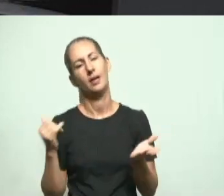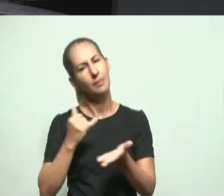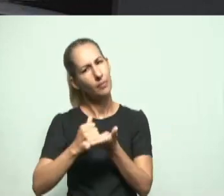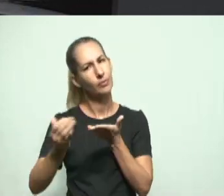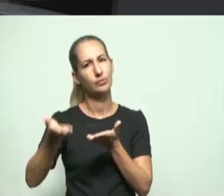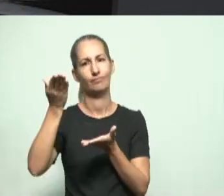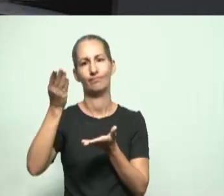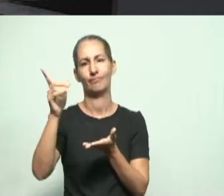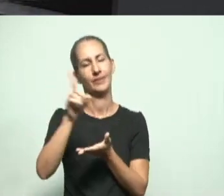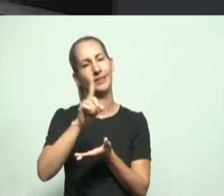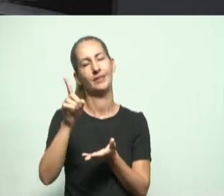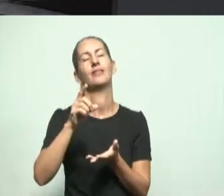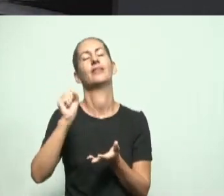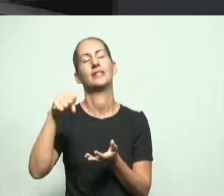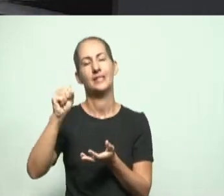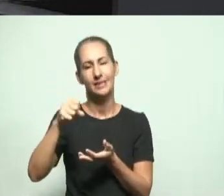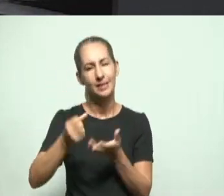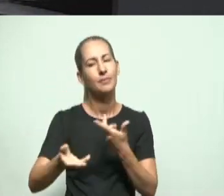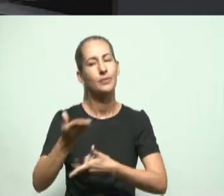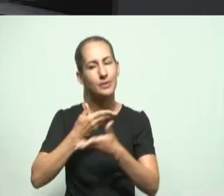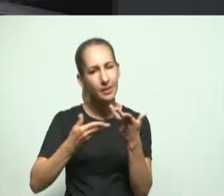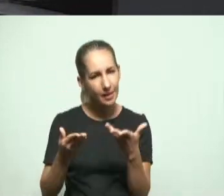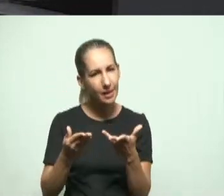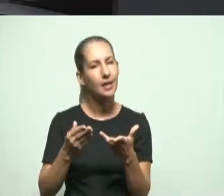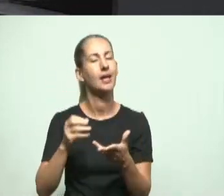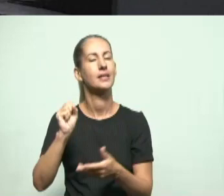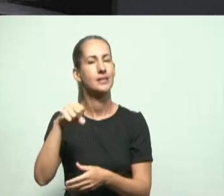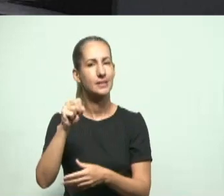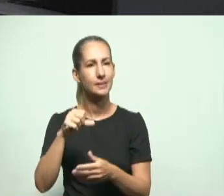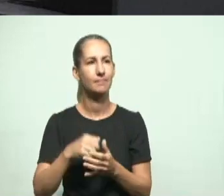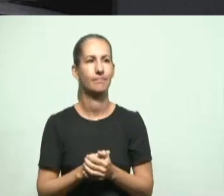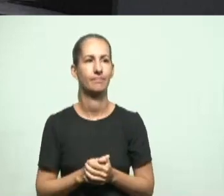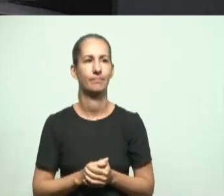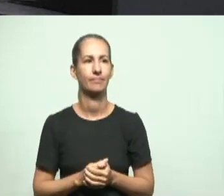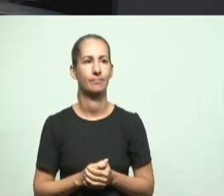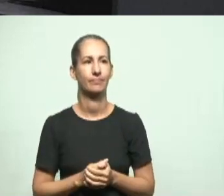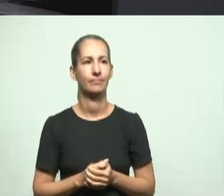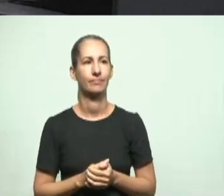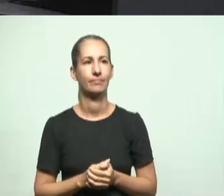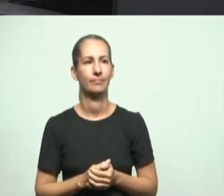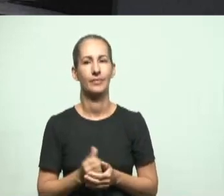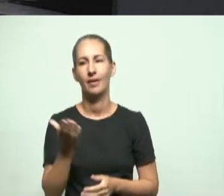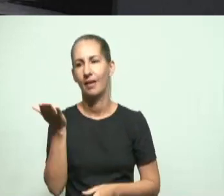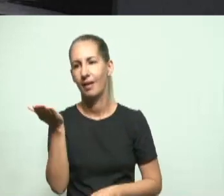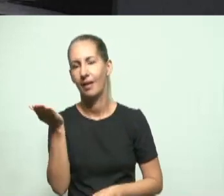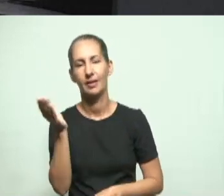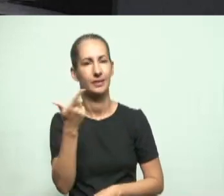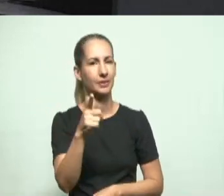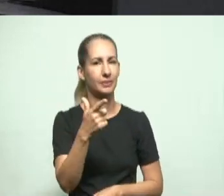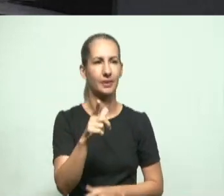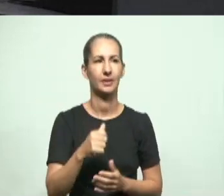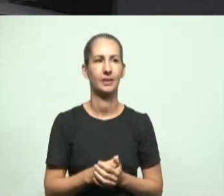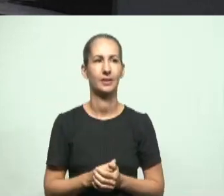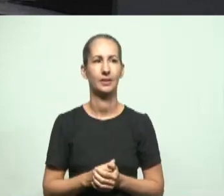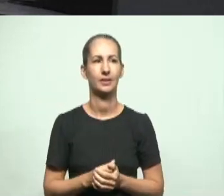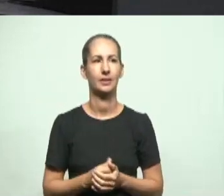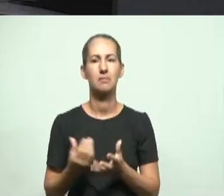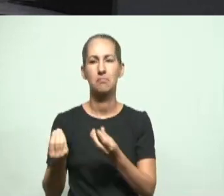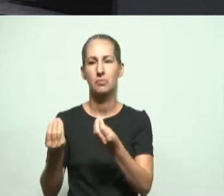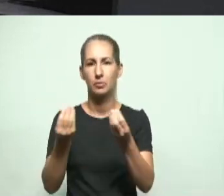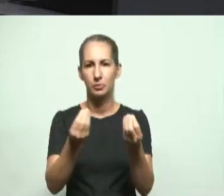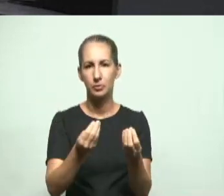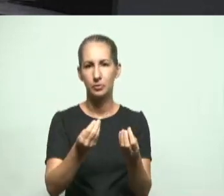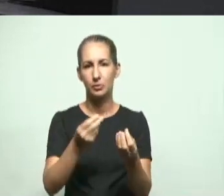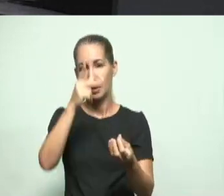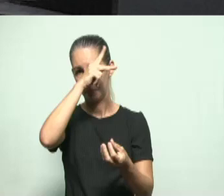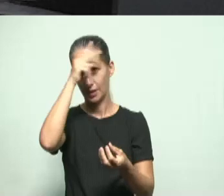Se não vai. Vai buscar em algum lugar, meu amigo. Não tem essa esmola. É muito grande a esmola. Porque a